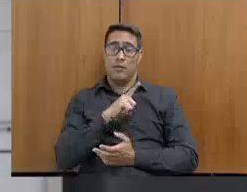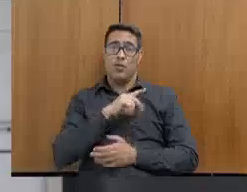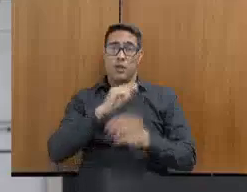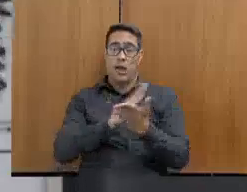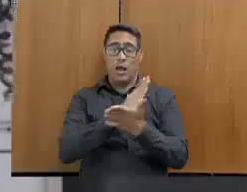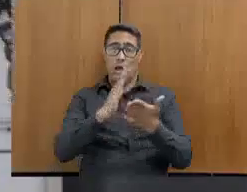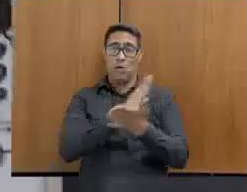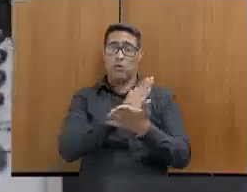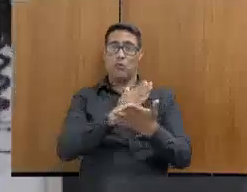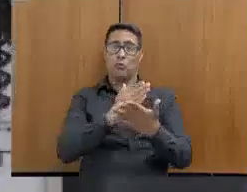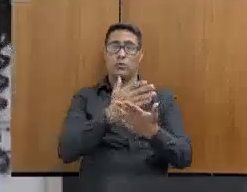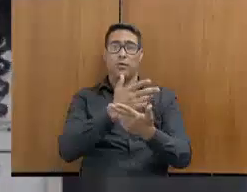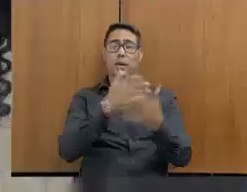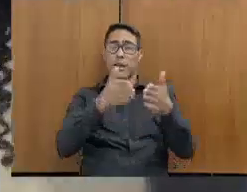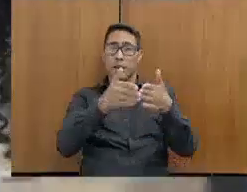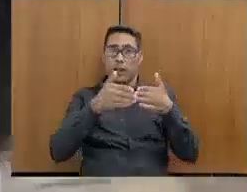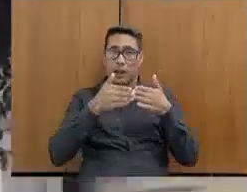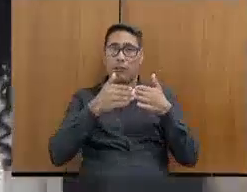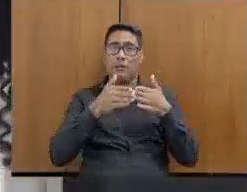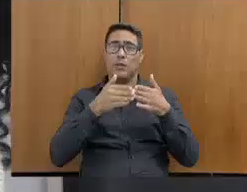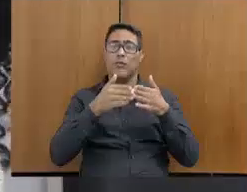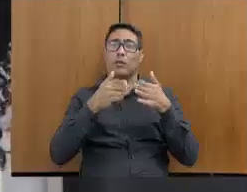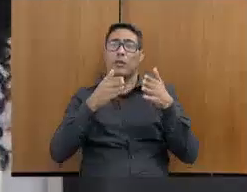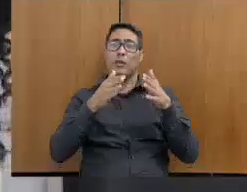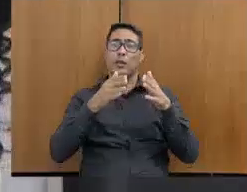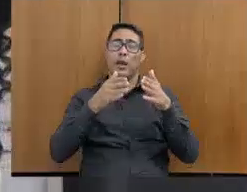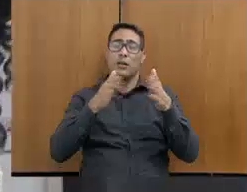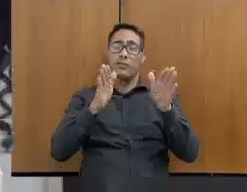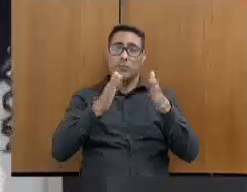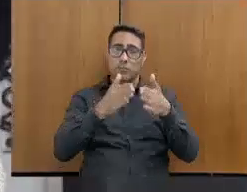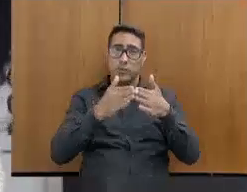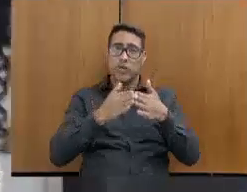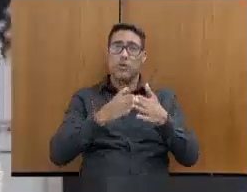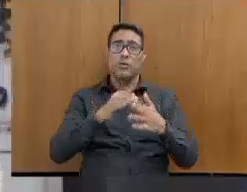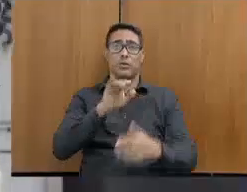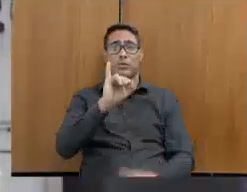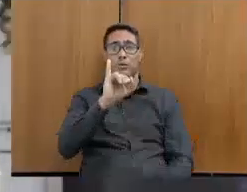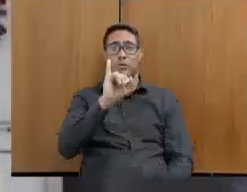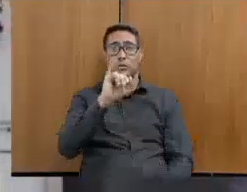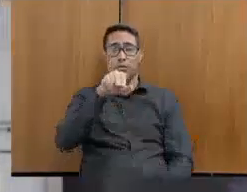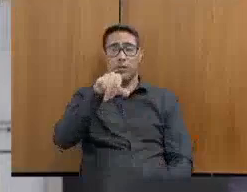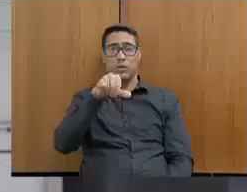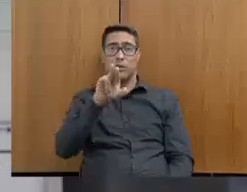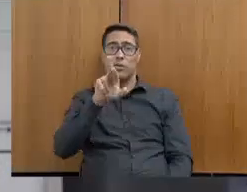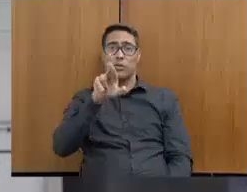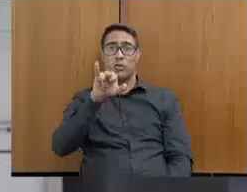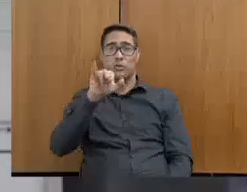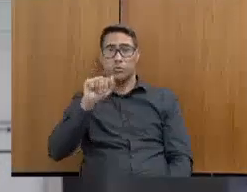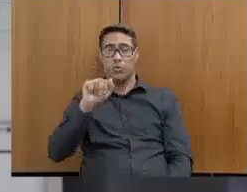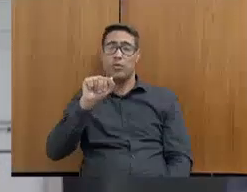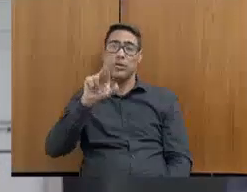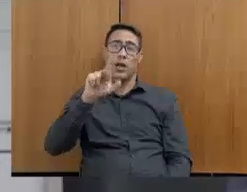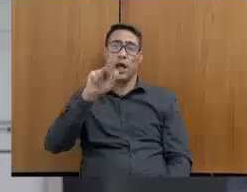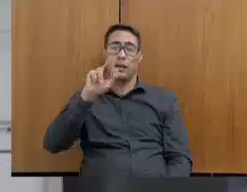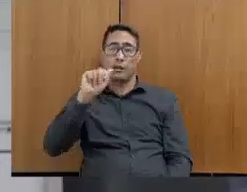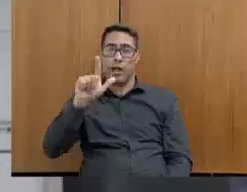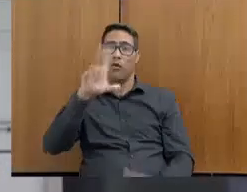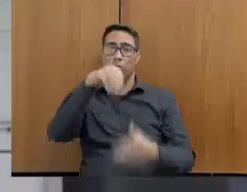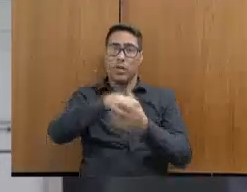mas requerimentos atendimento de injúria racial nas delegacias preciso de orientação